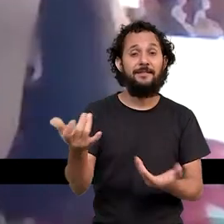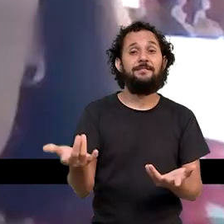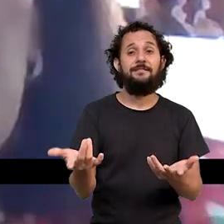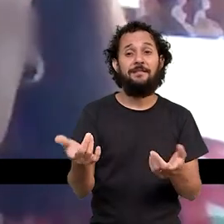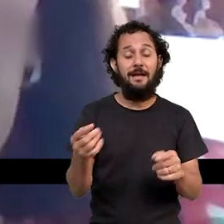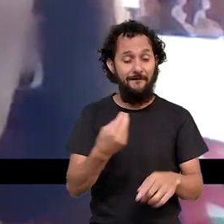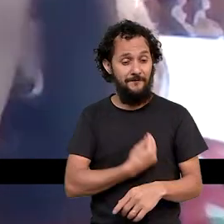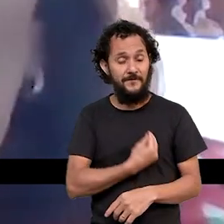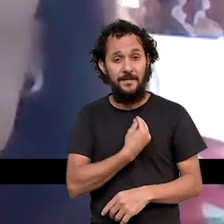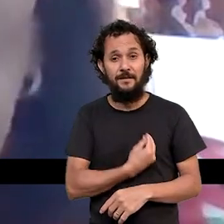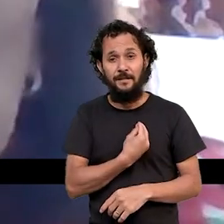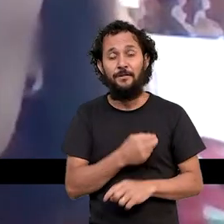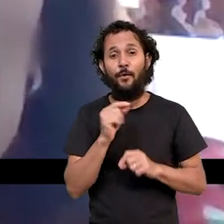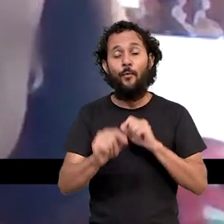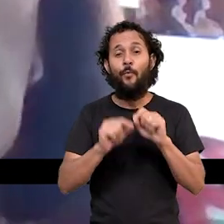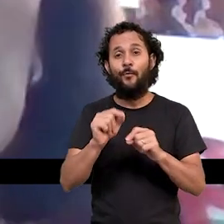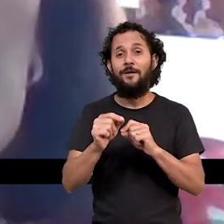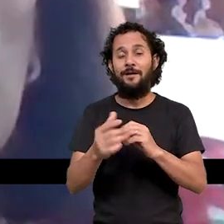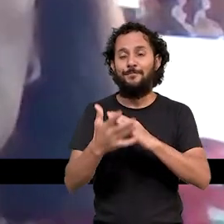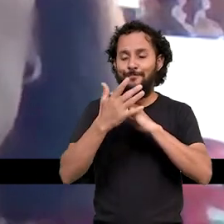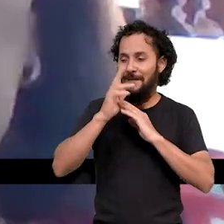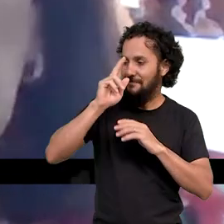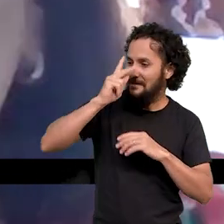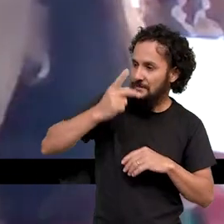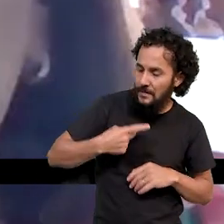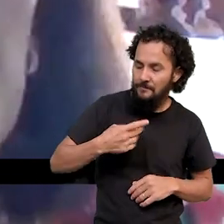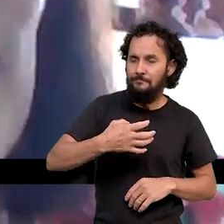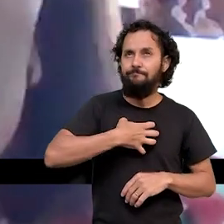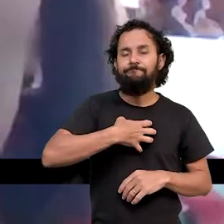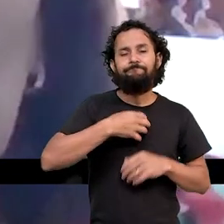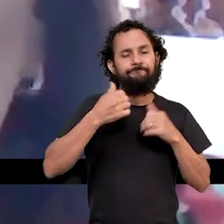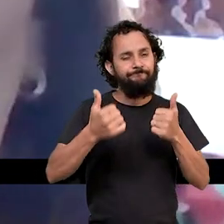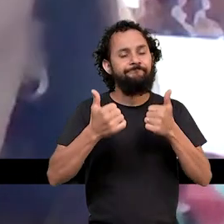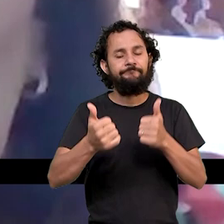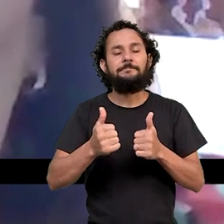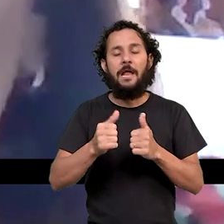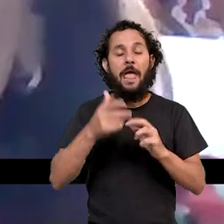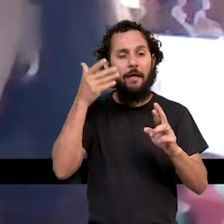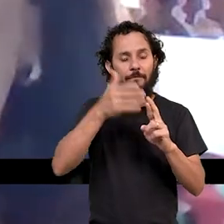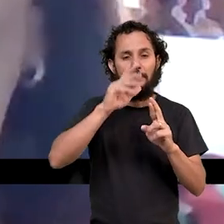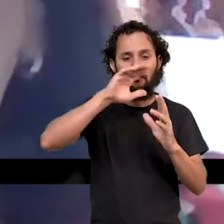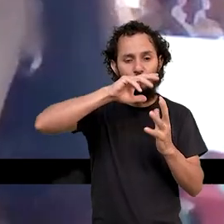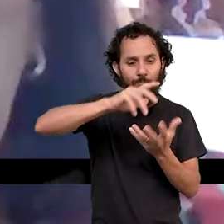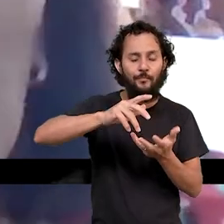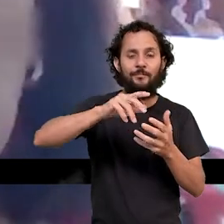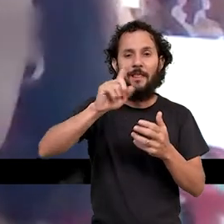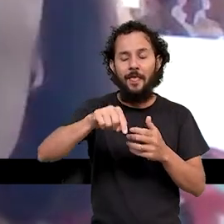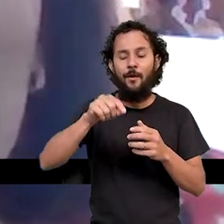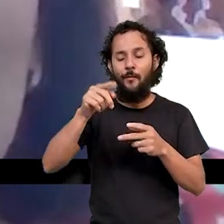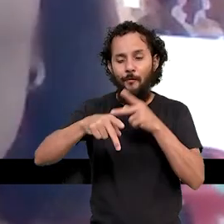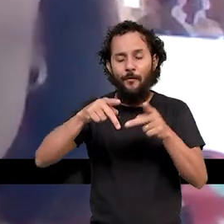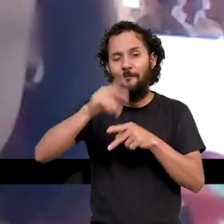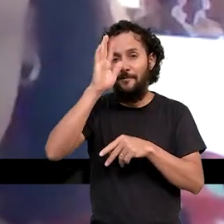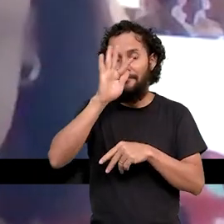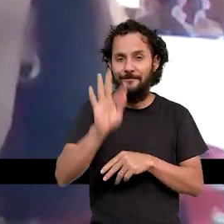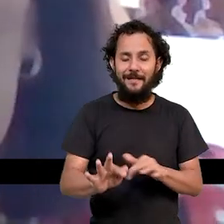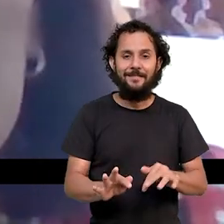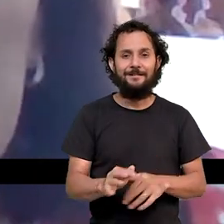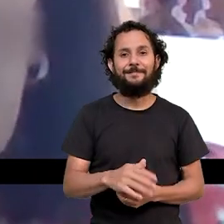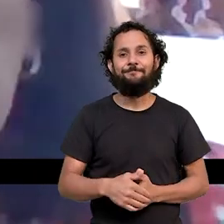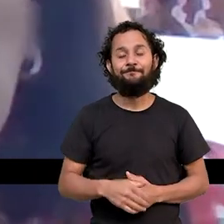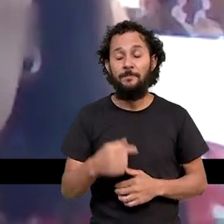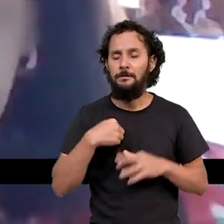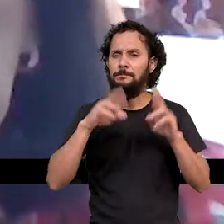energia, a vida, aquilo que nos fazia como seres humanos e como referência no mundo, como o povo mais feliz,